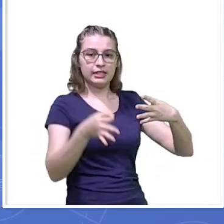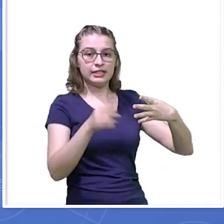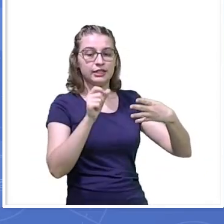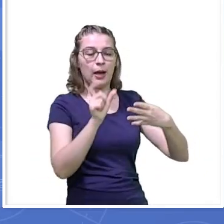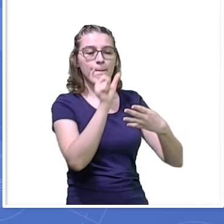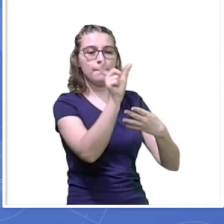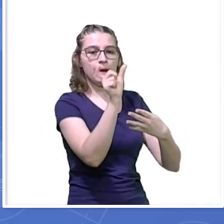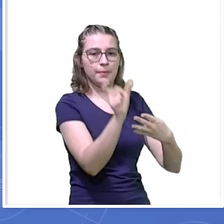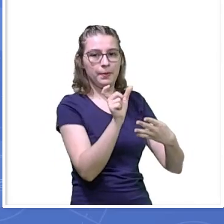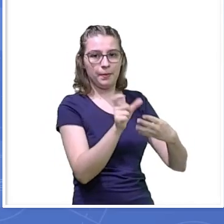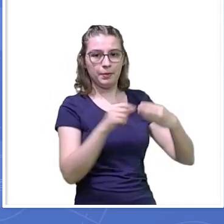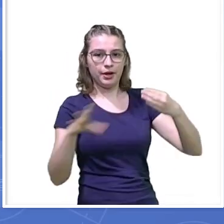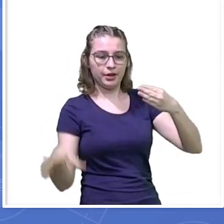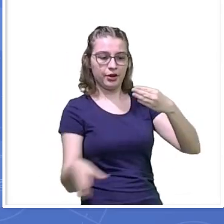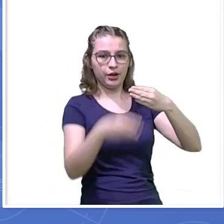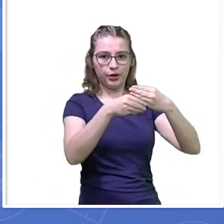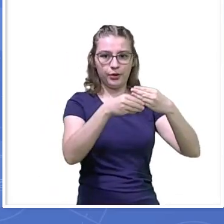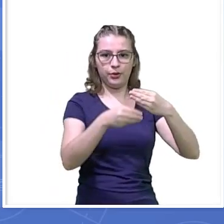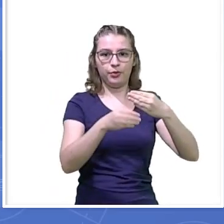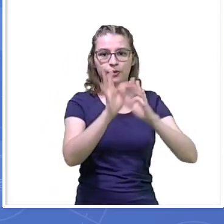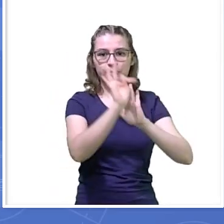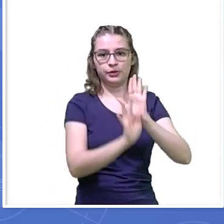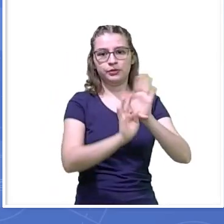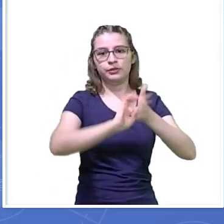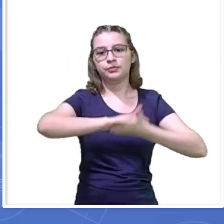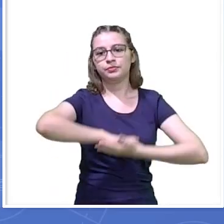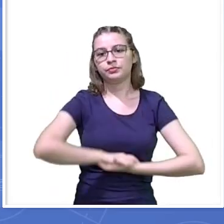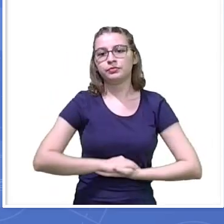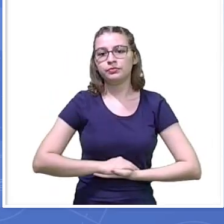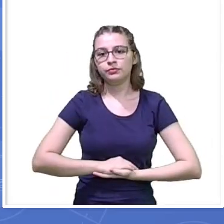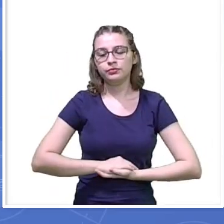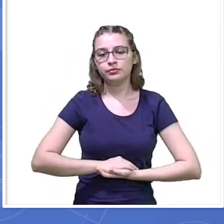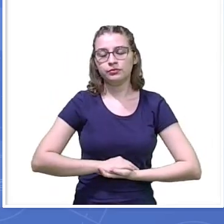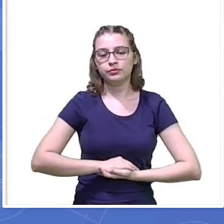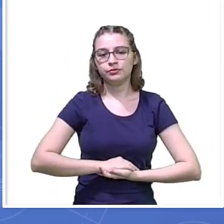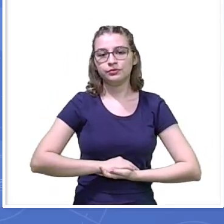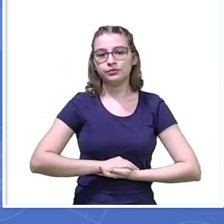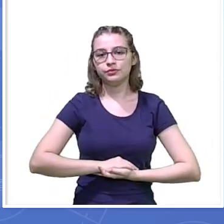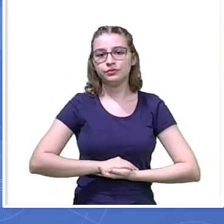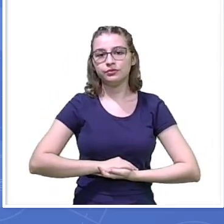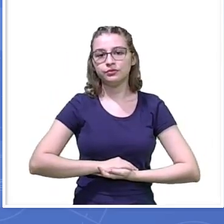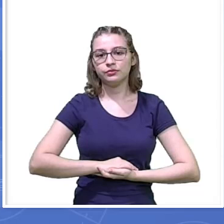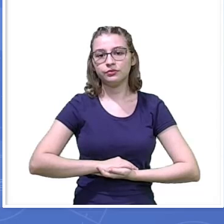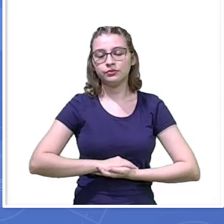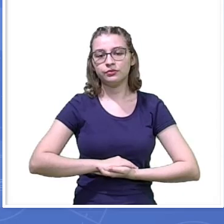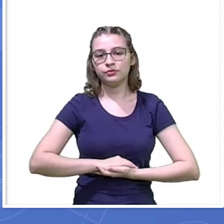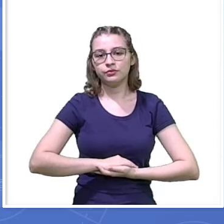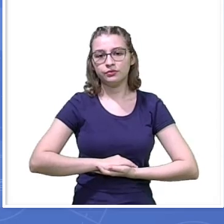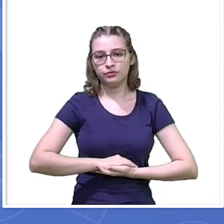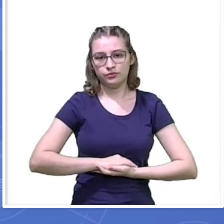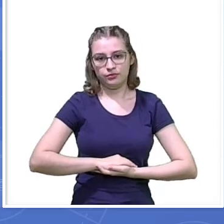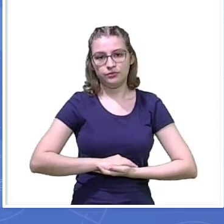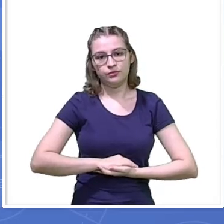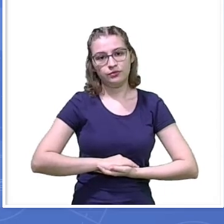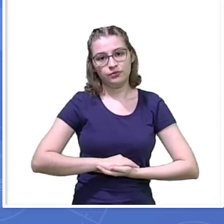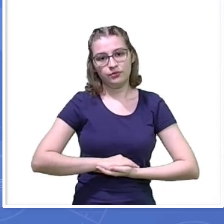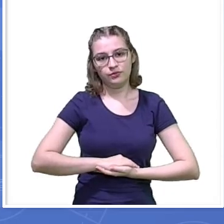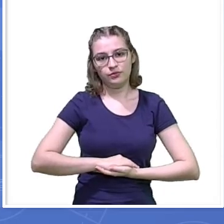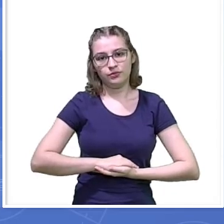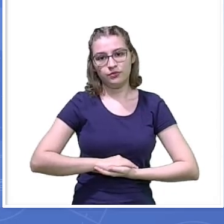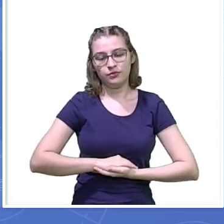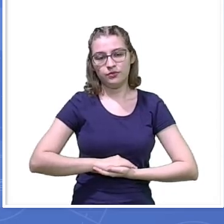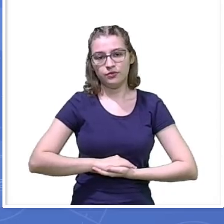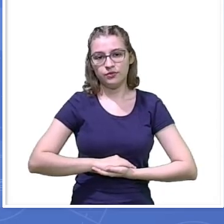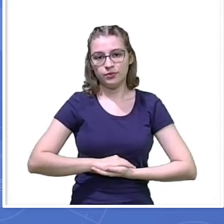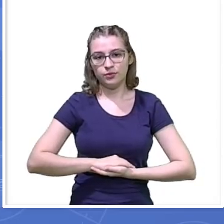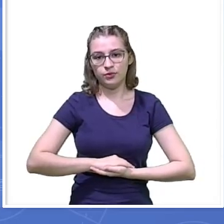cada um desses espaços aí em branco, né? Nós temos